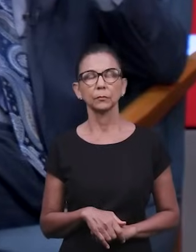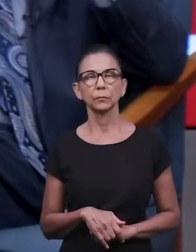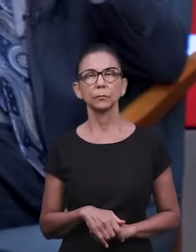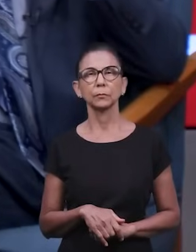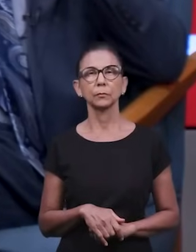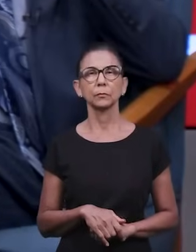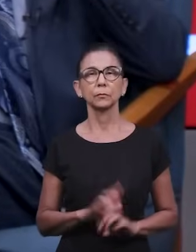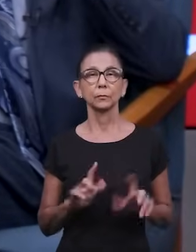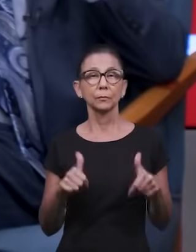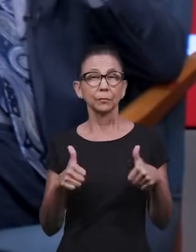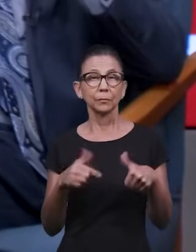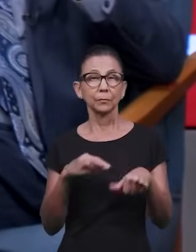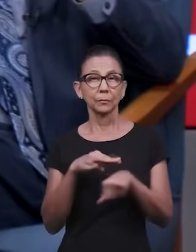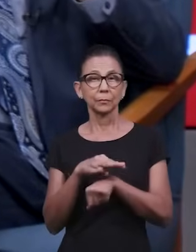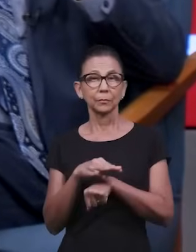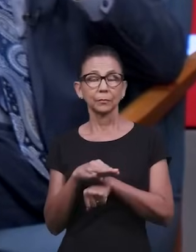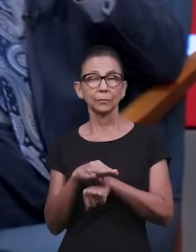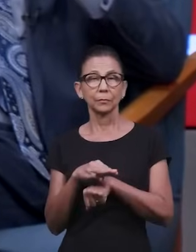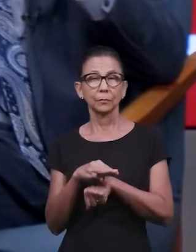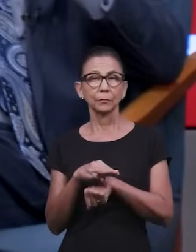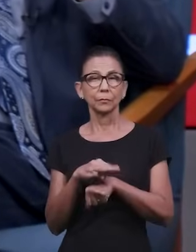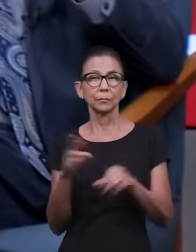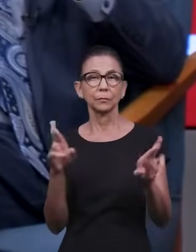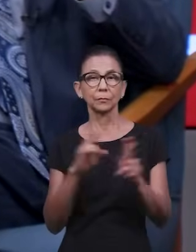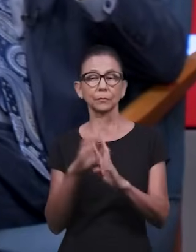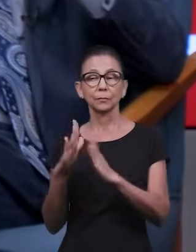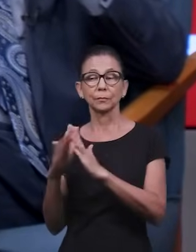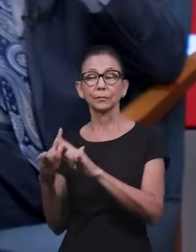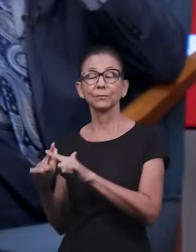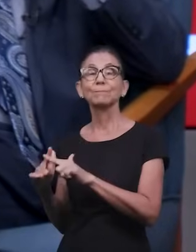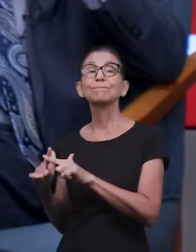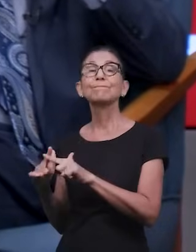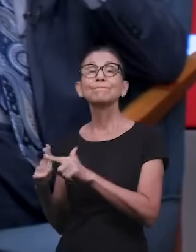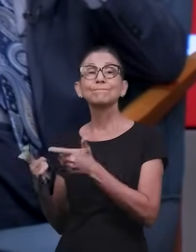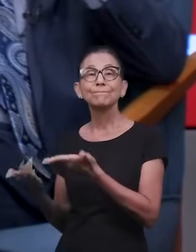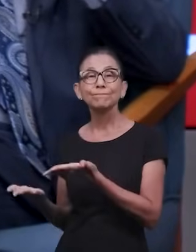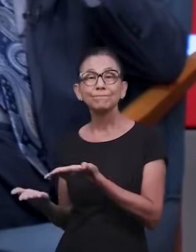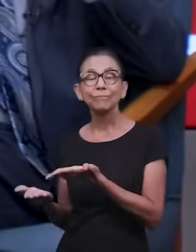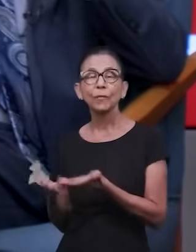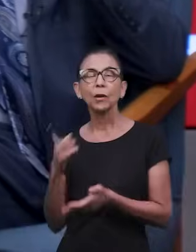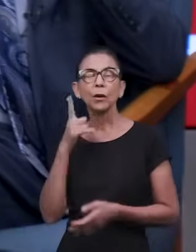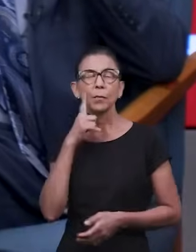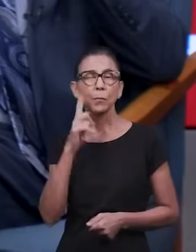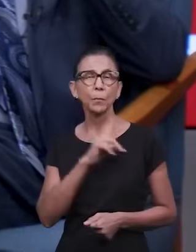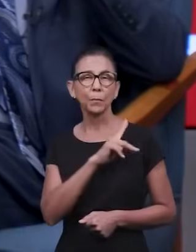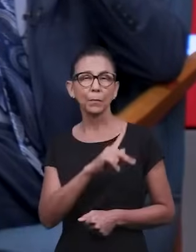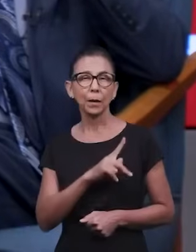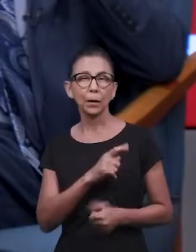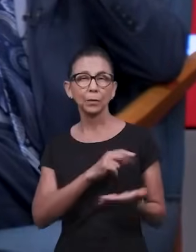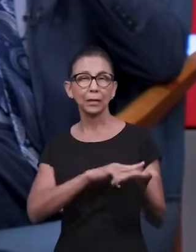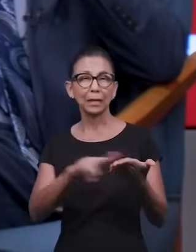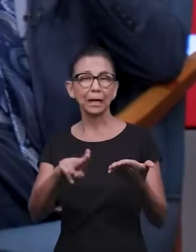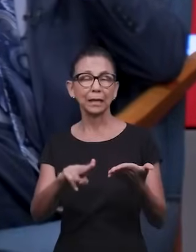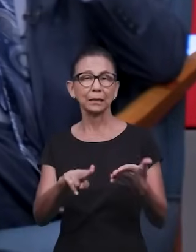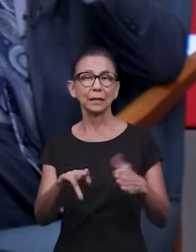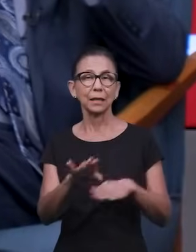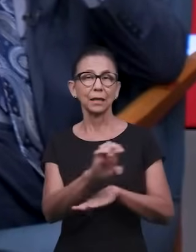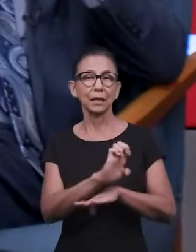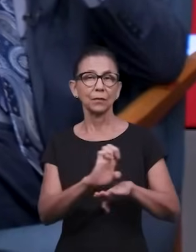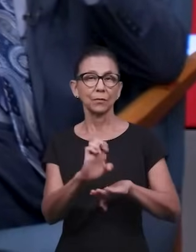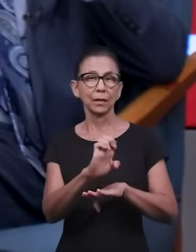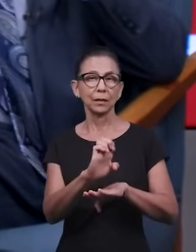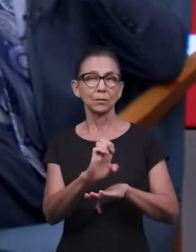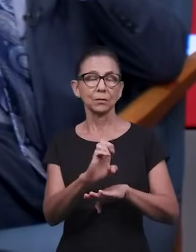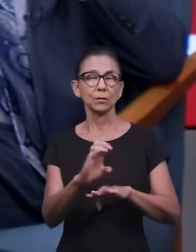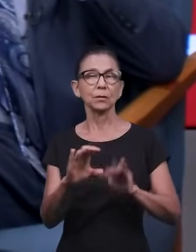na vida da igreja vamos pegar aquilo que Paulo escreve aos Efésios no